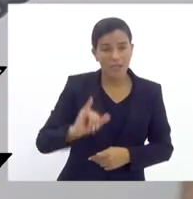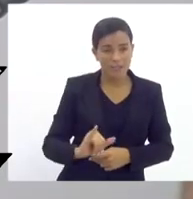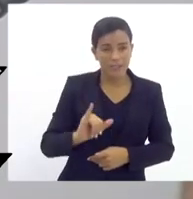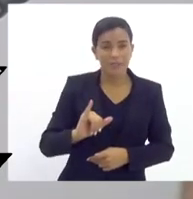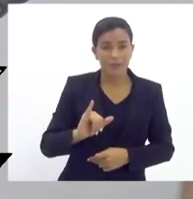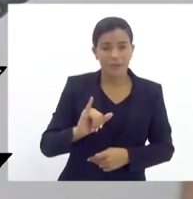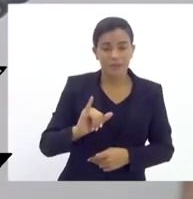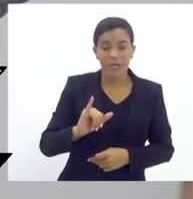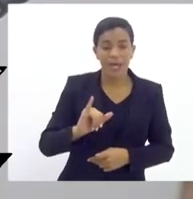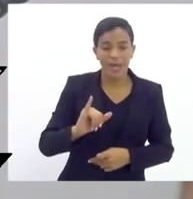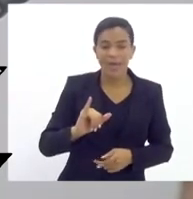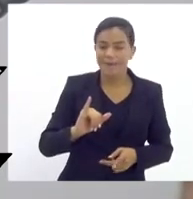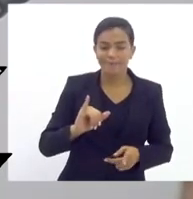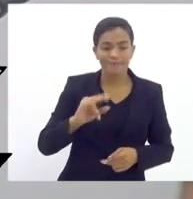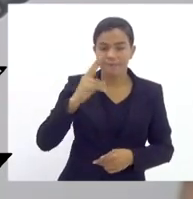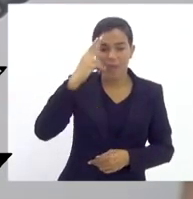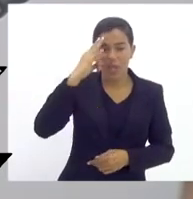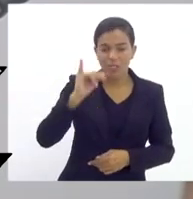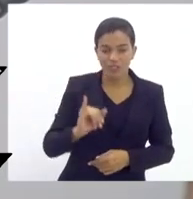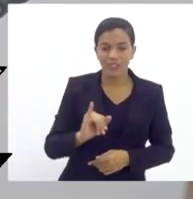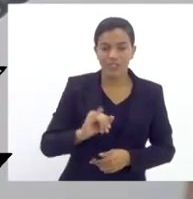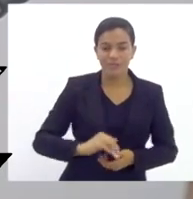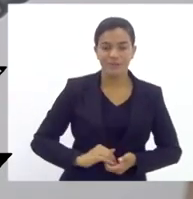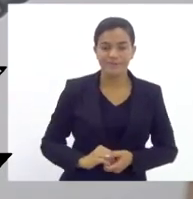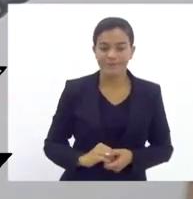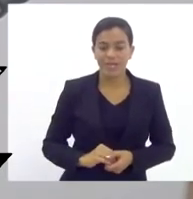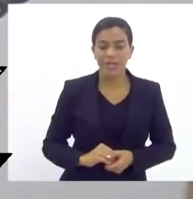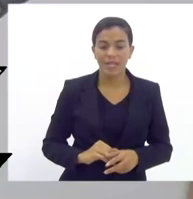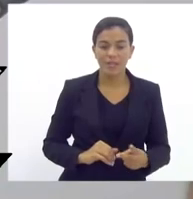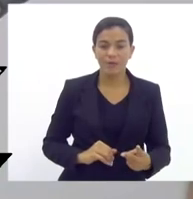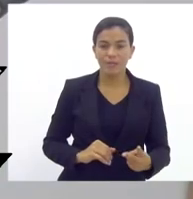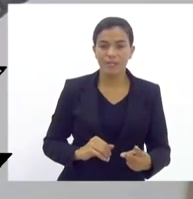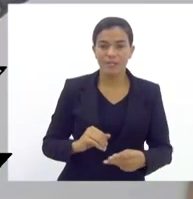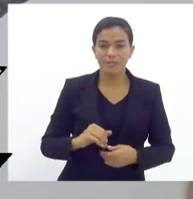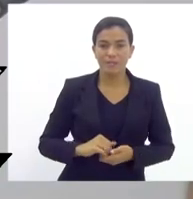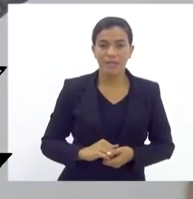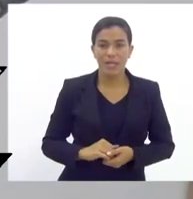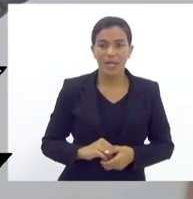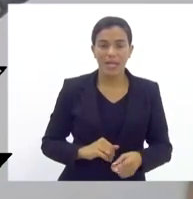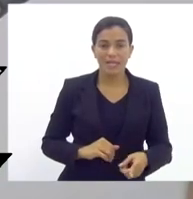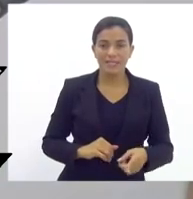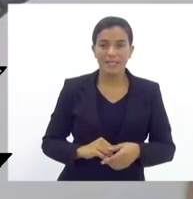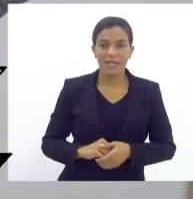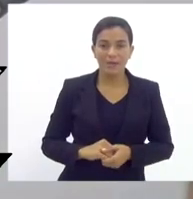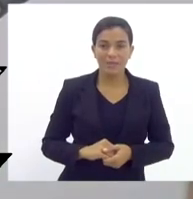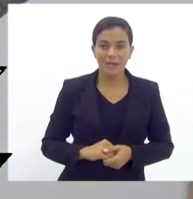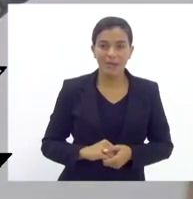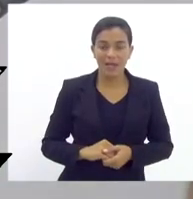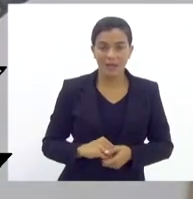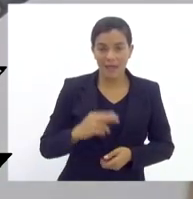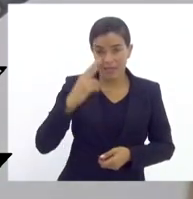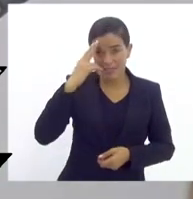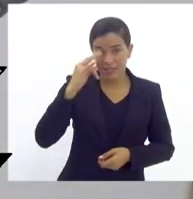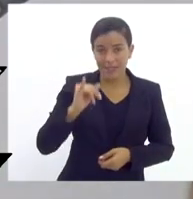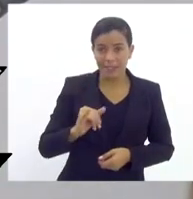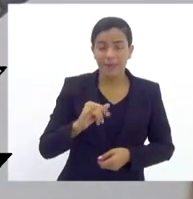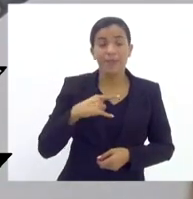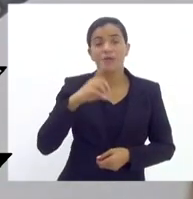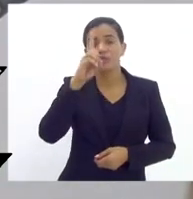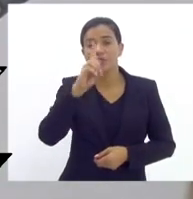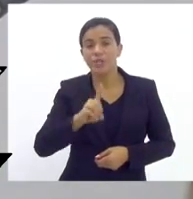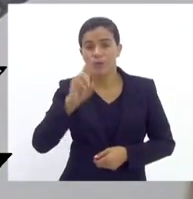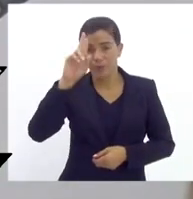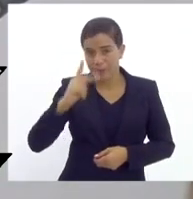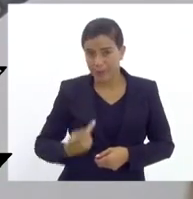mais um haitiano aqui Haiti é o país que faz operacional a palavra de direitos